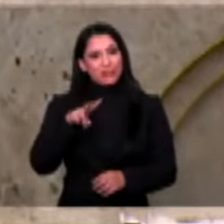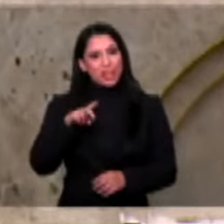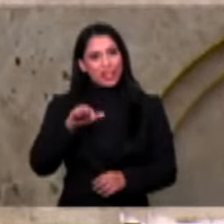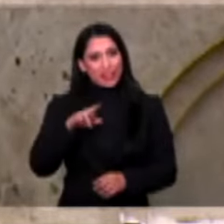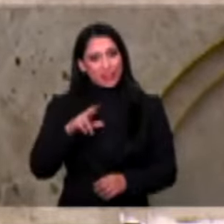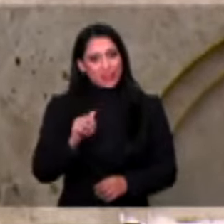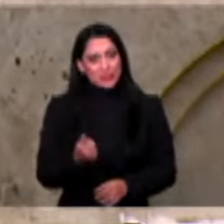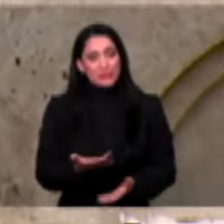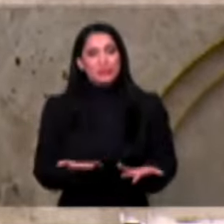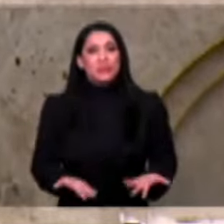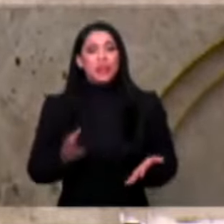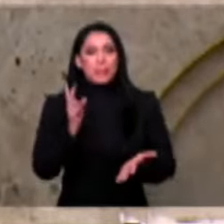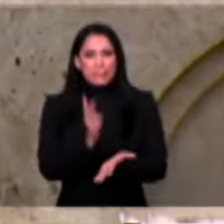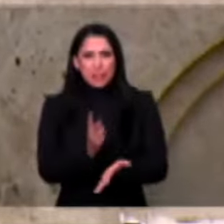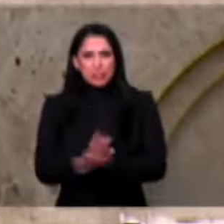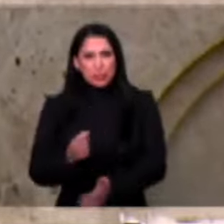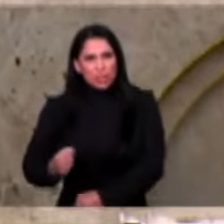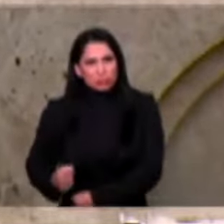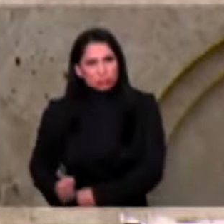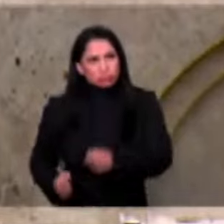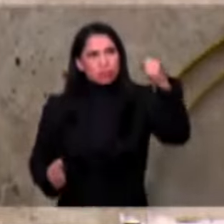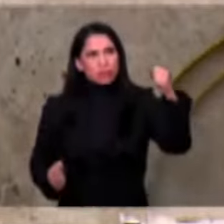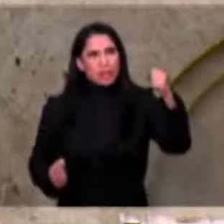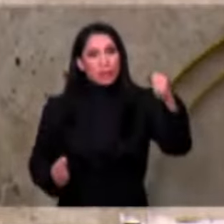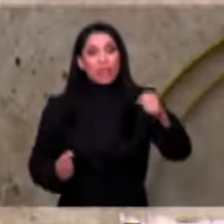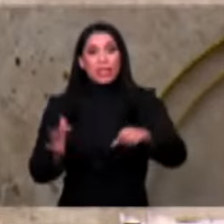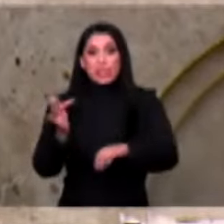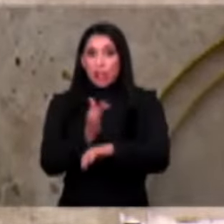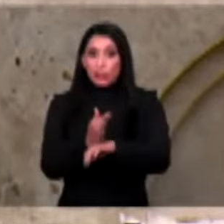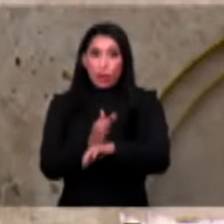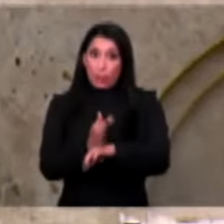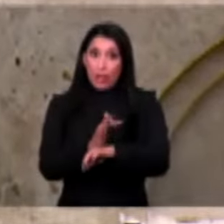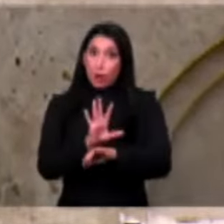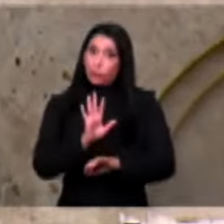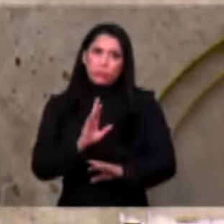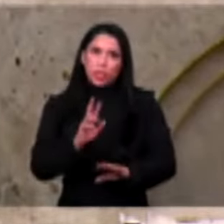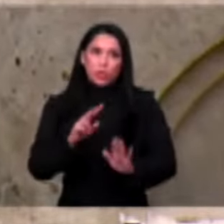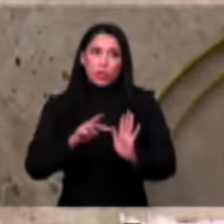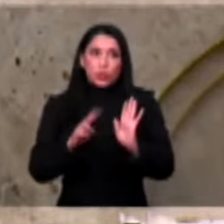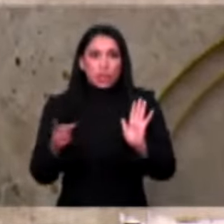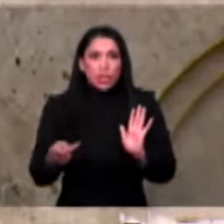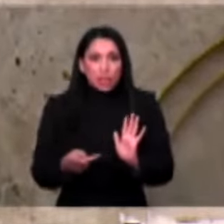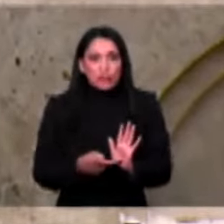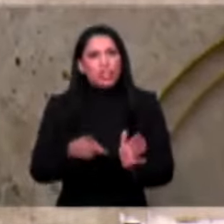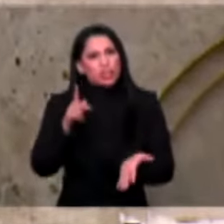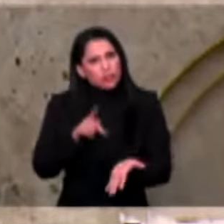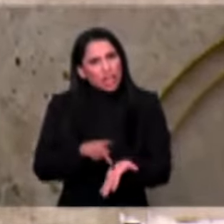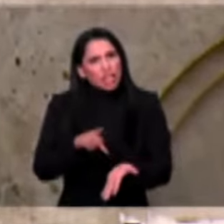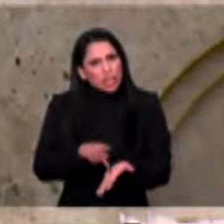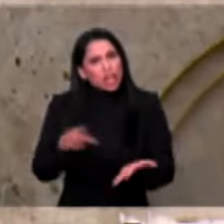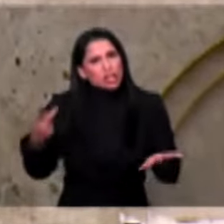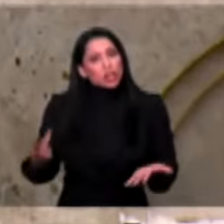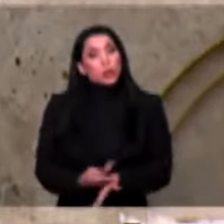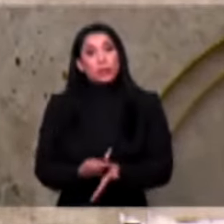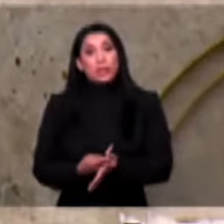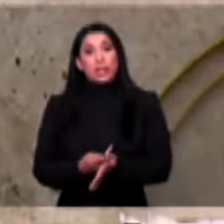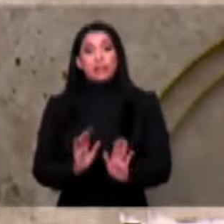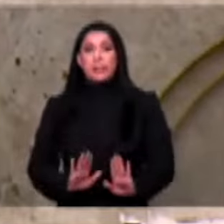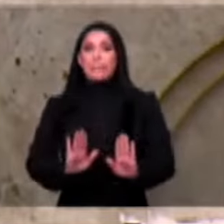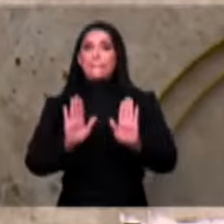Ainda que independência formal não signifique necessariamente independência substantiva,